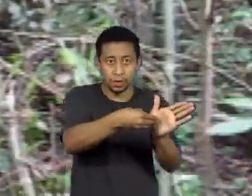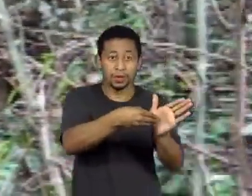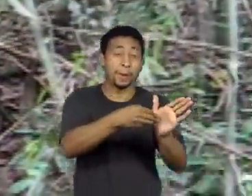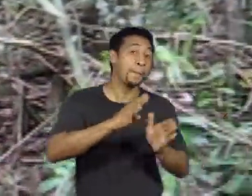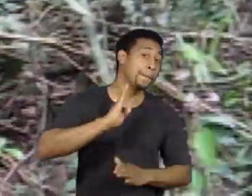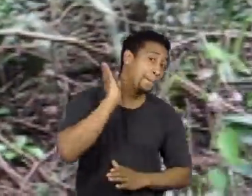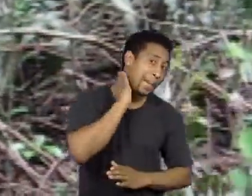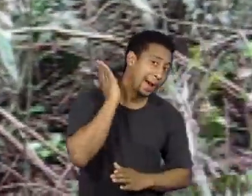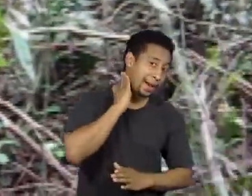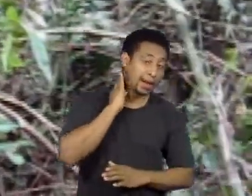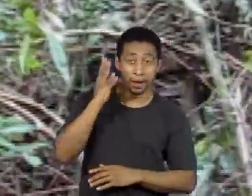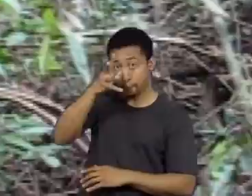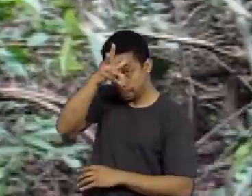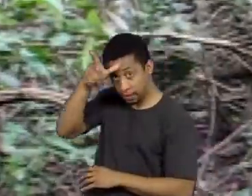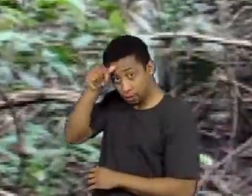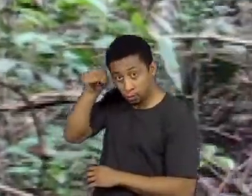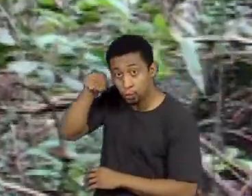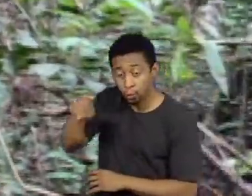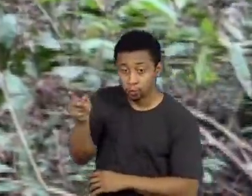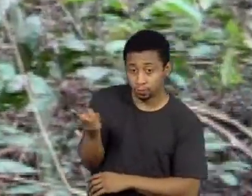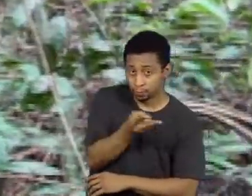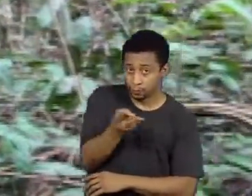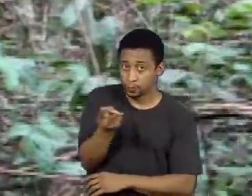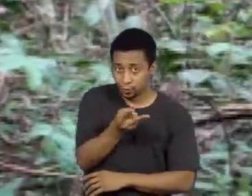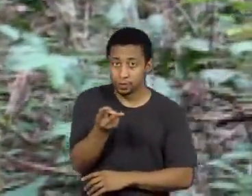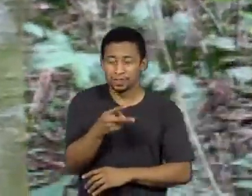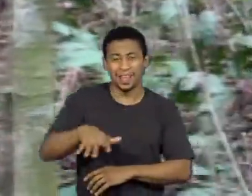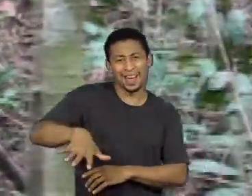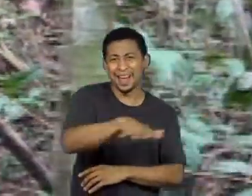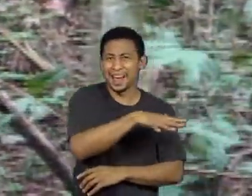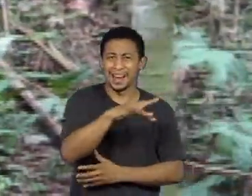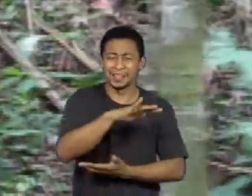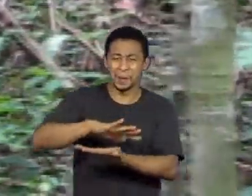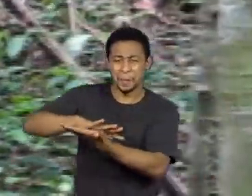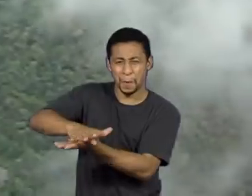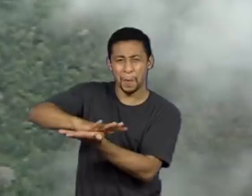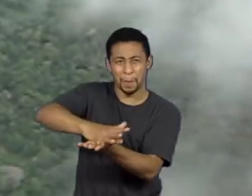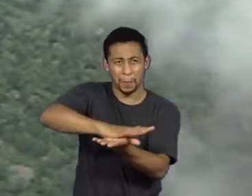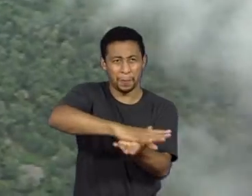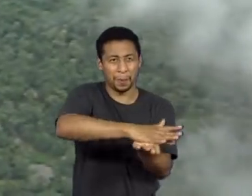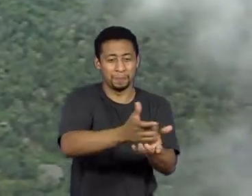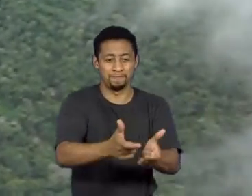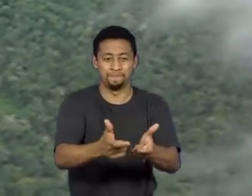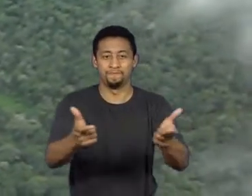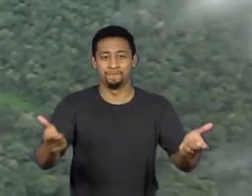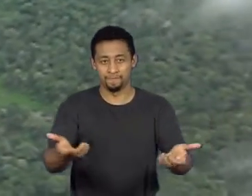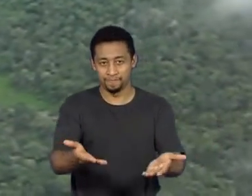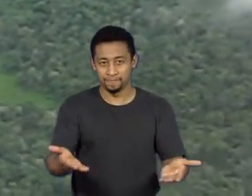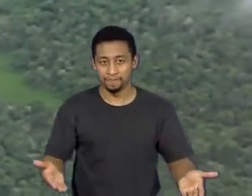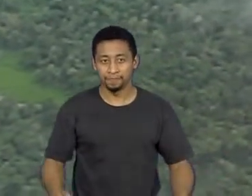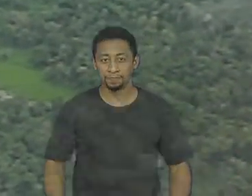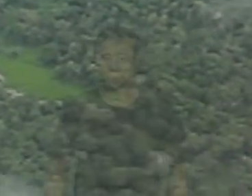do Pará e do Mato Grosso, justamente as áreas mais degradadas.